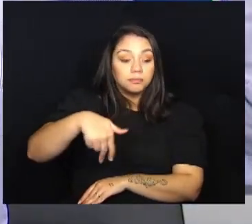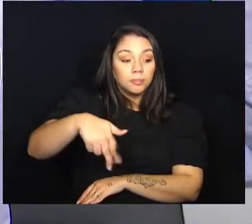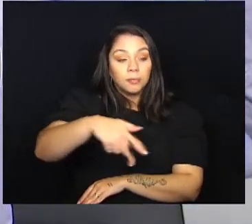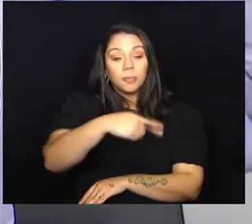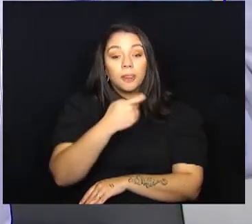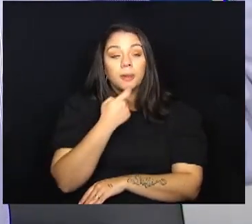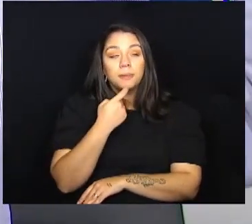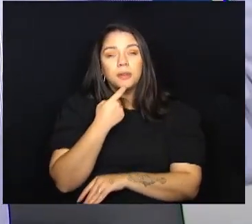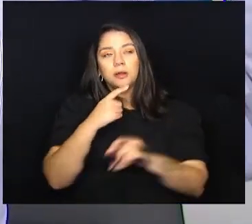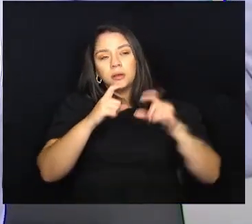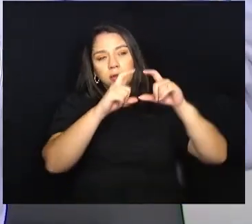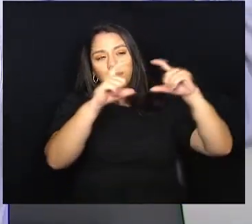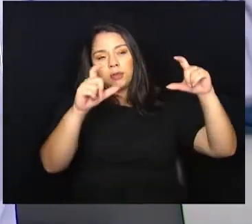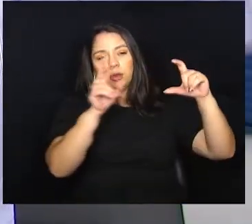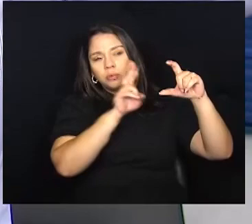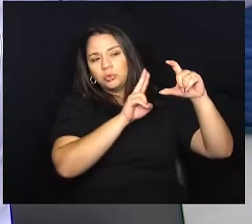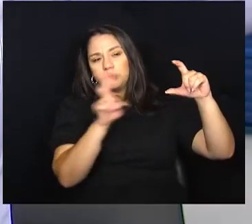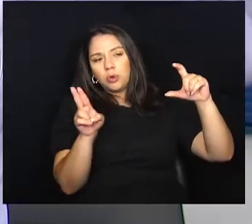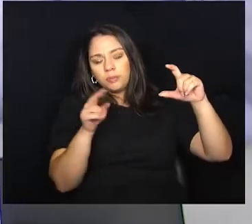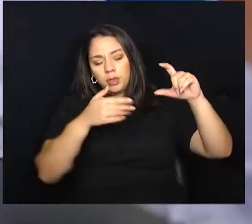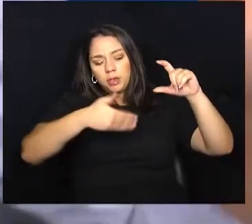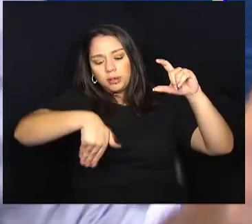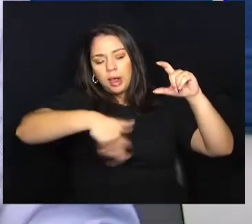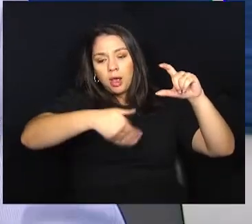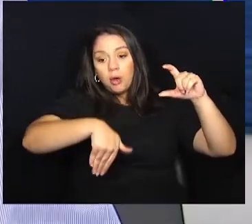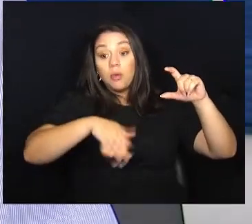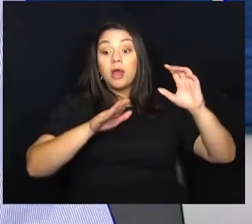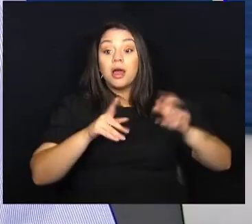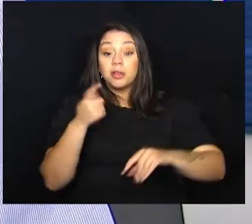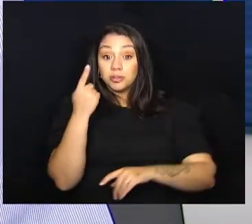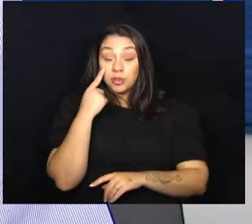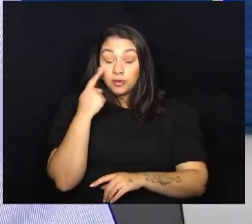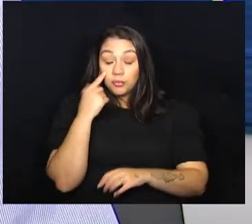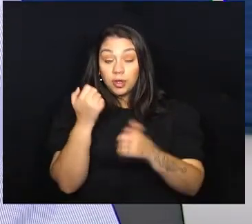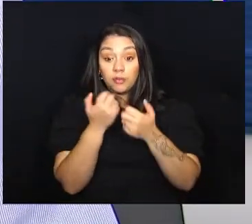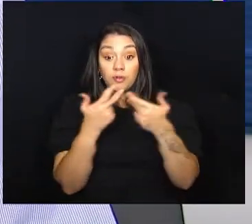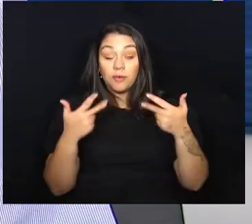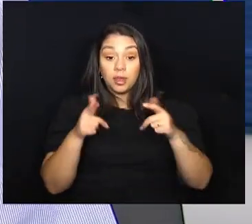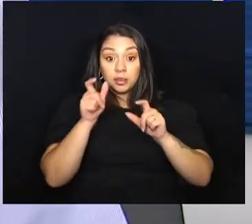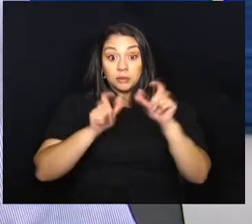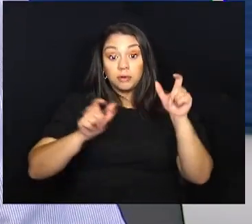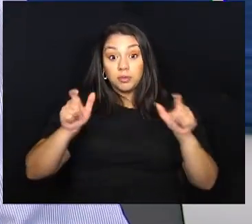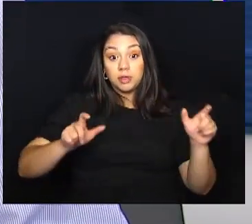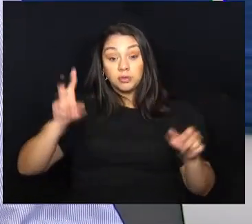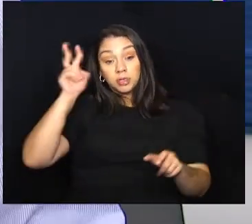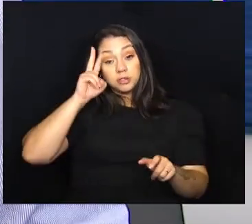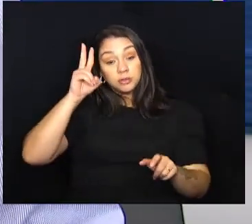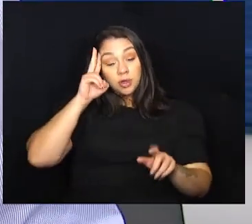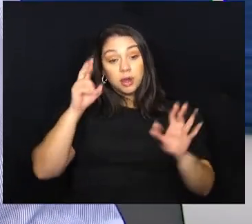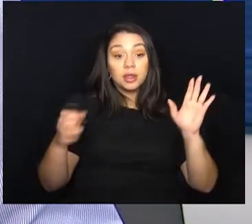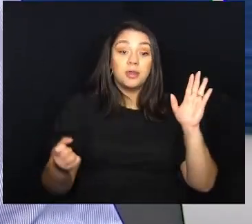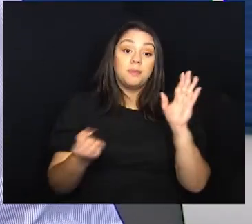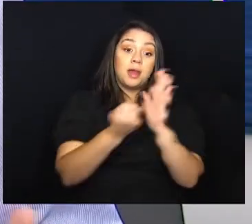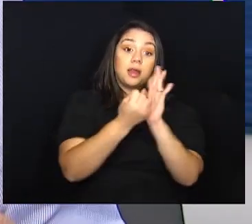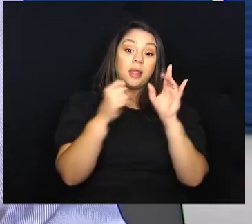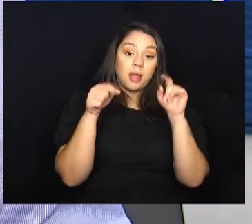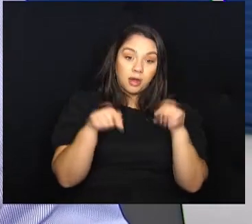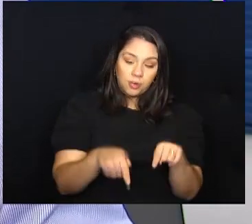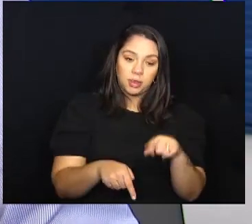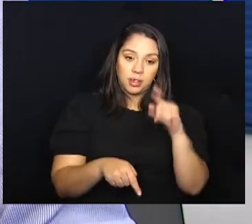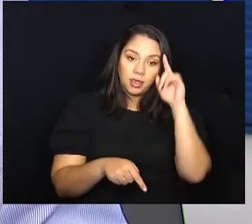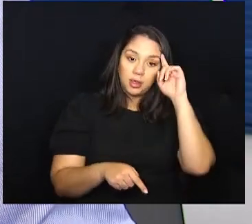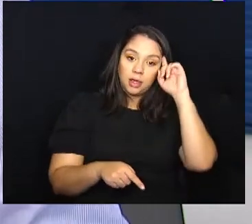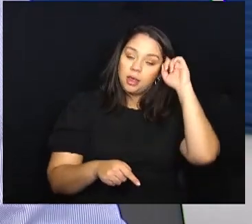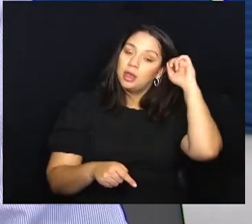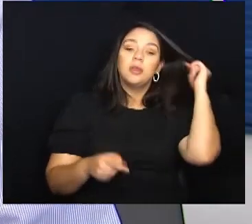vê o nome nas placas, você tem um desfile de personalidades históricas de Campinas, né, que ajudaram no processo